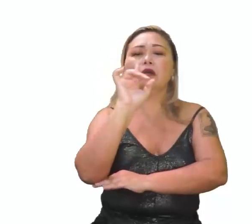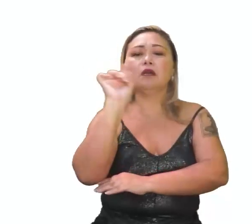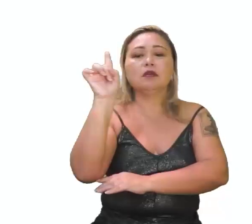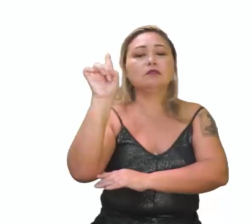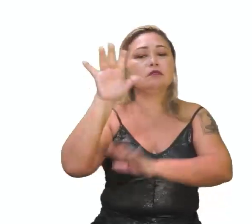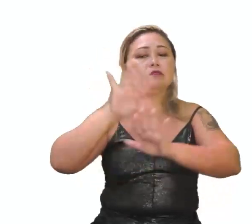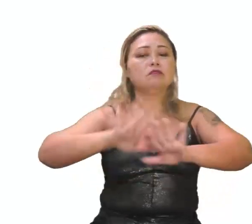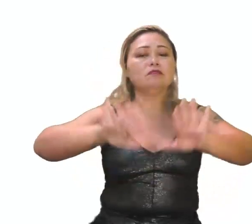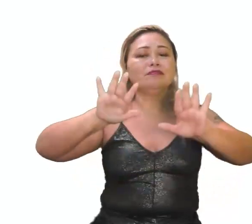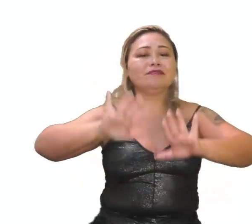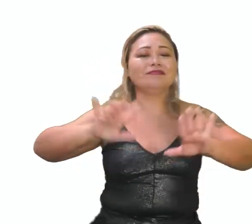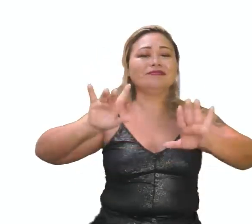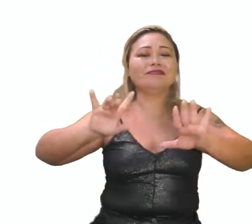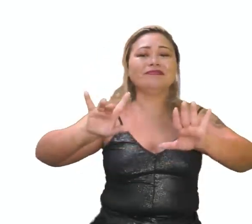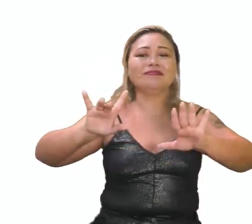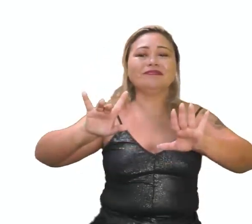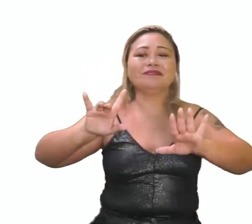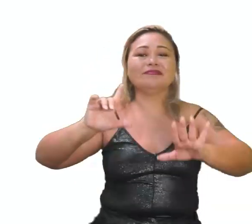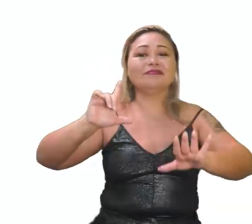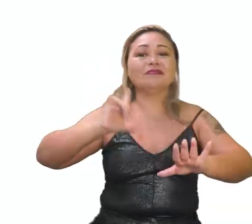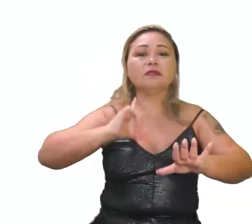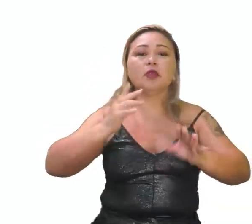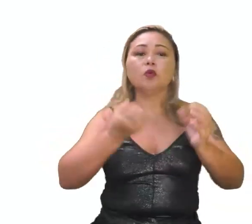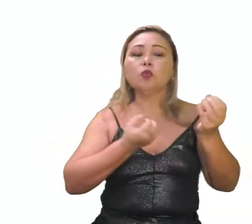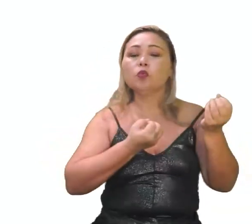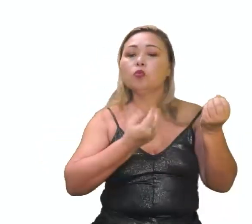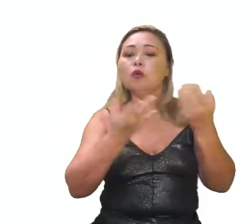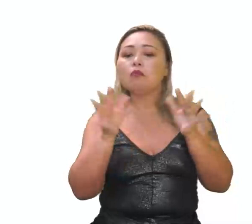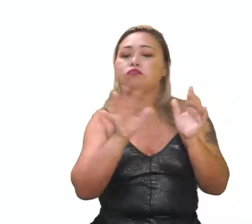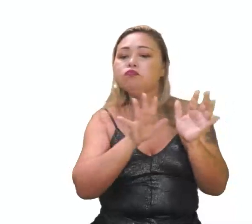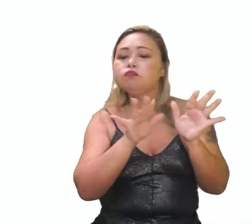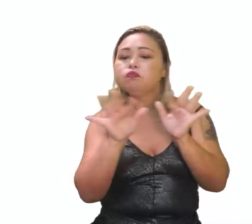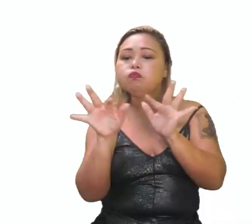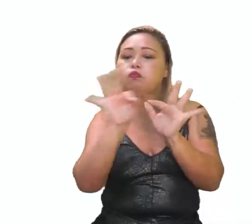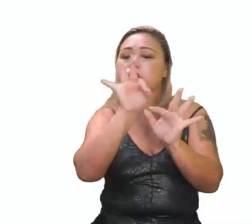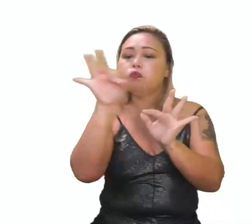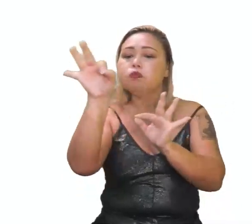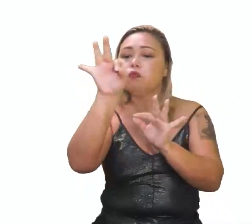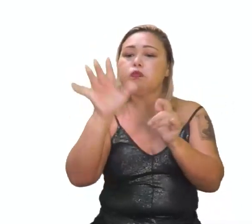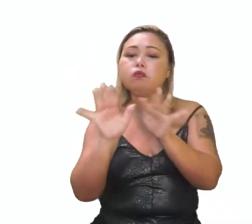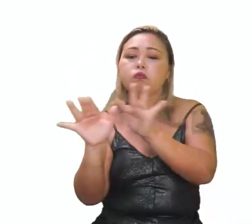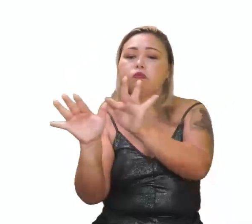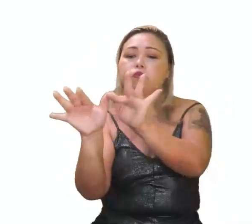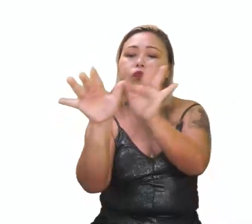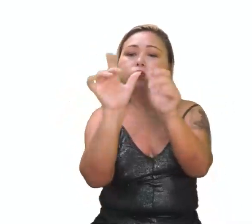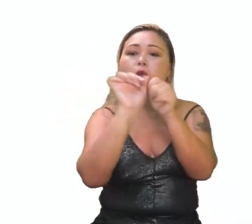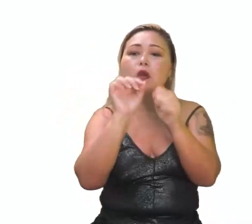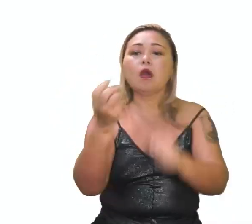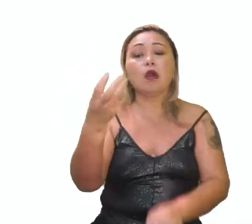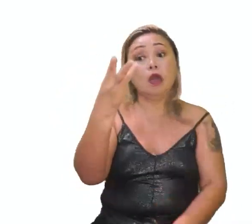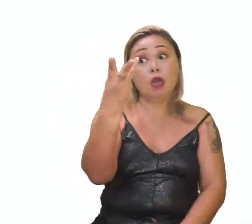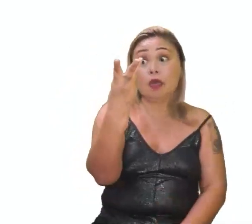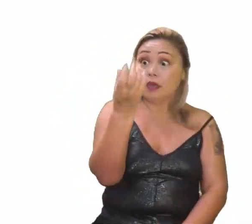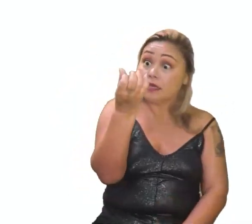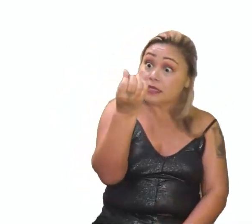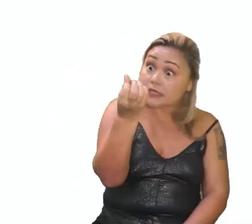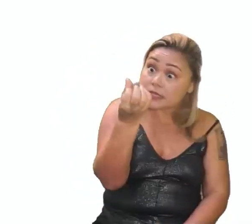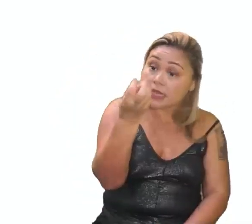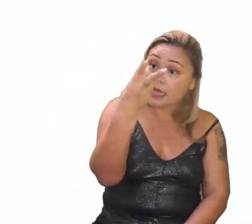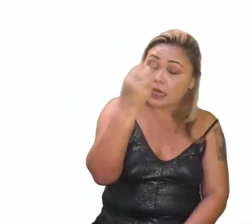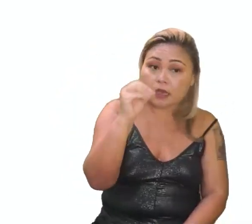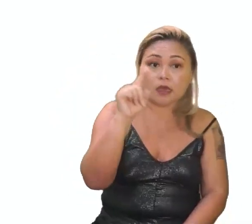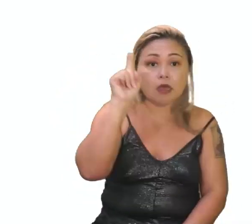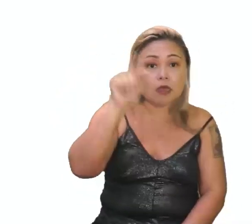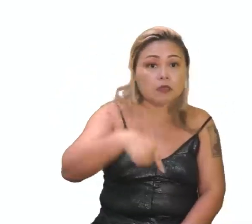tranquila essa daqui, né? Muito tranquila. Foram soltas 630 mariposas, das quais 137